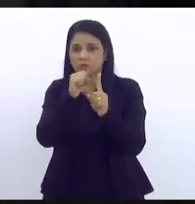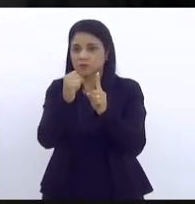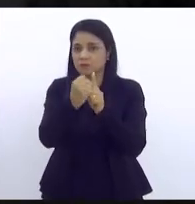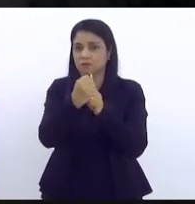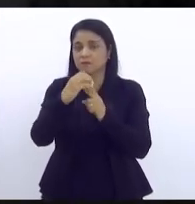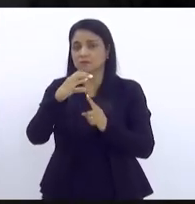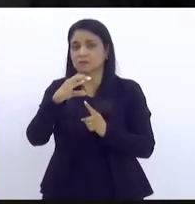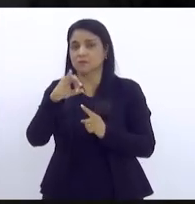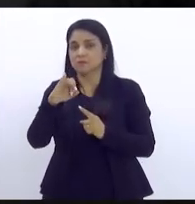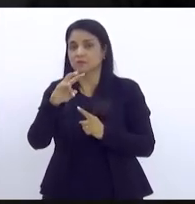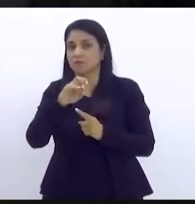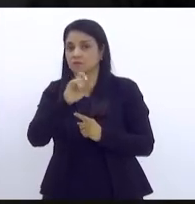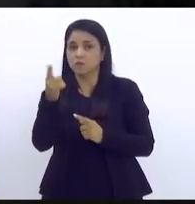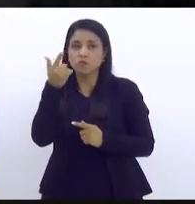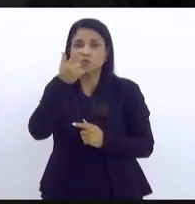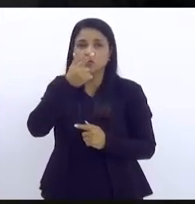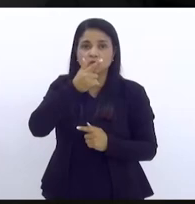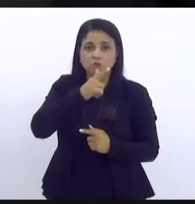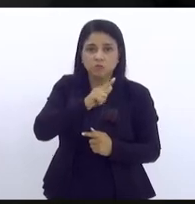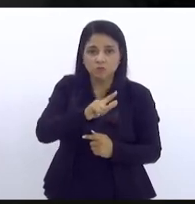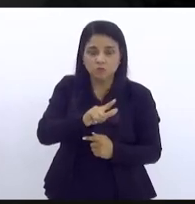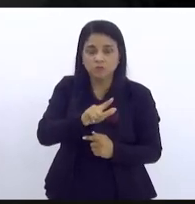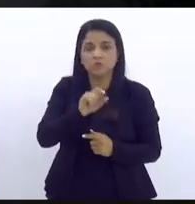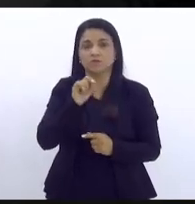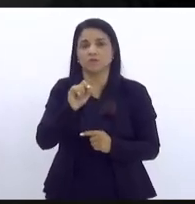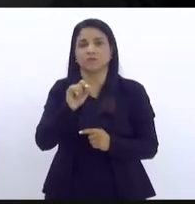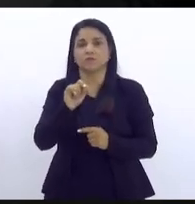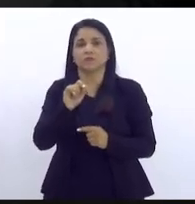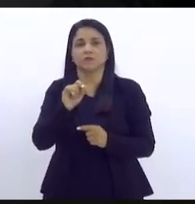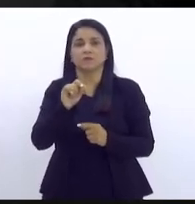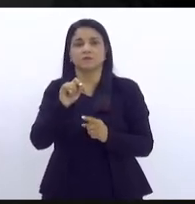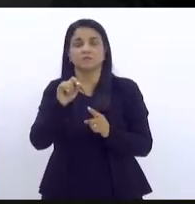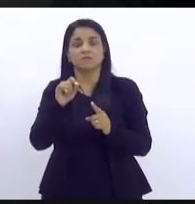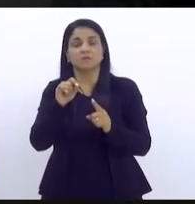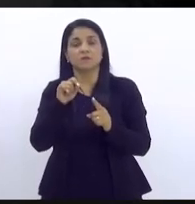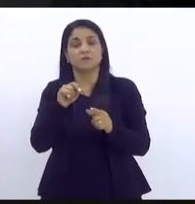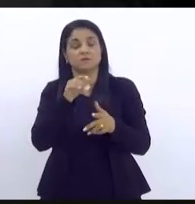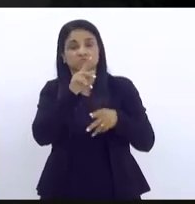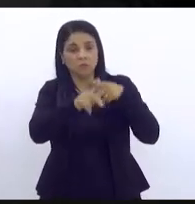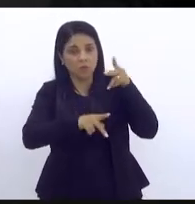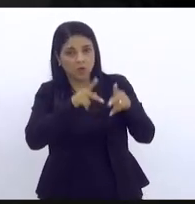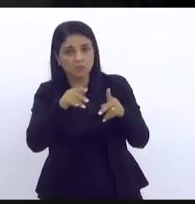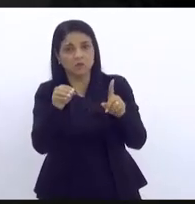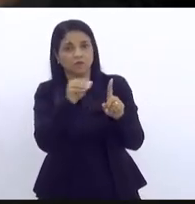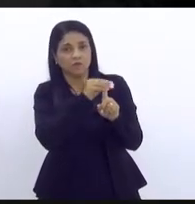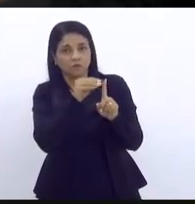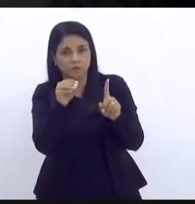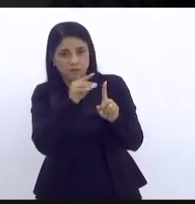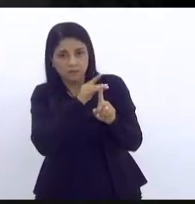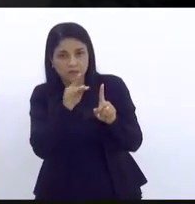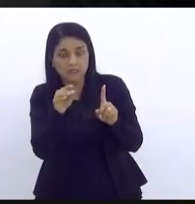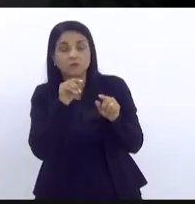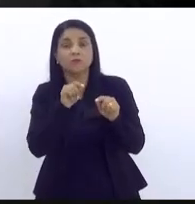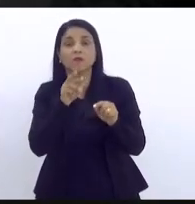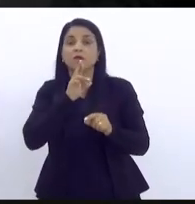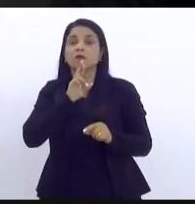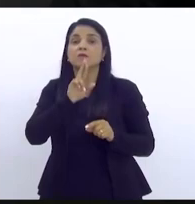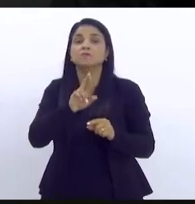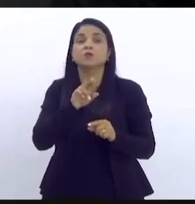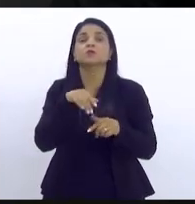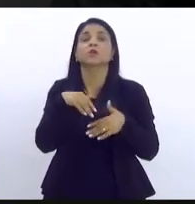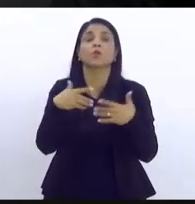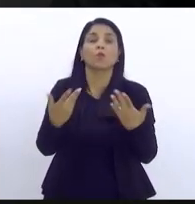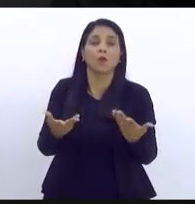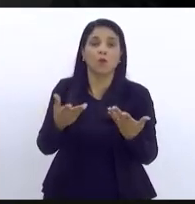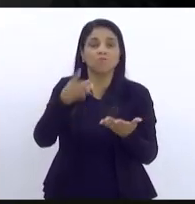para conseguir observar a partir dos concernidos a partir desses vulnerabilizados qual que deveria ser a melhor resposta para esse caso concreto e